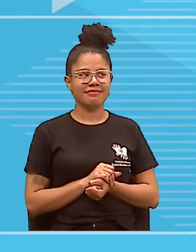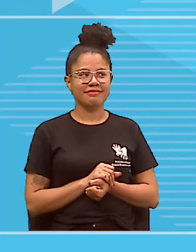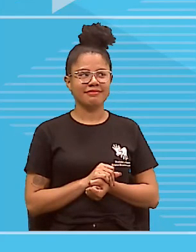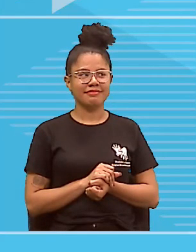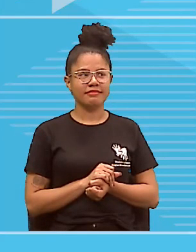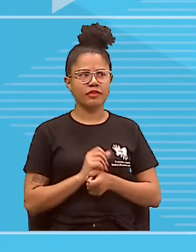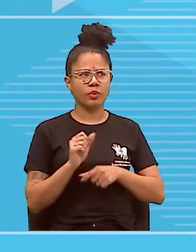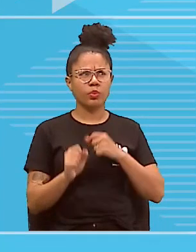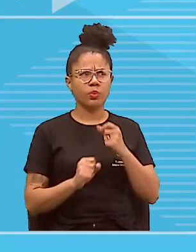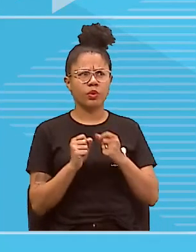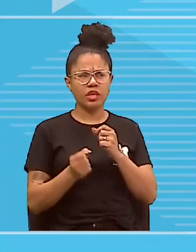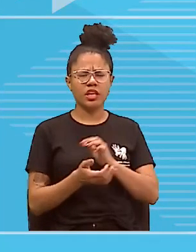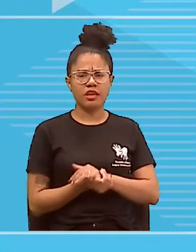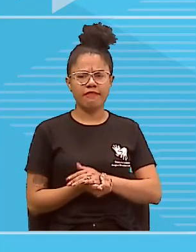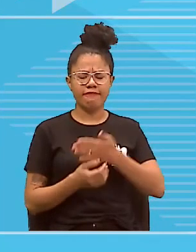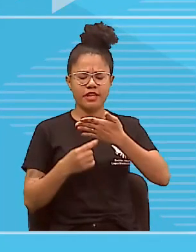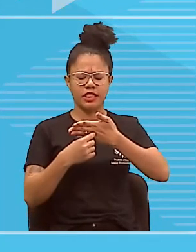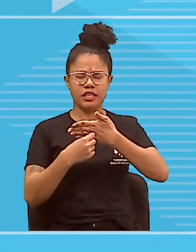professor